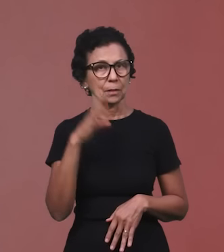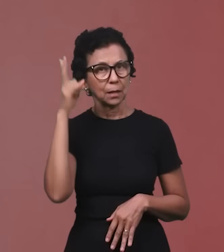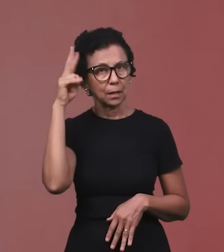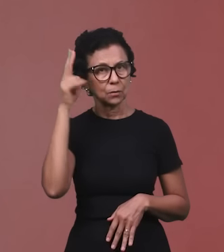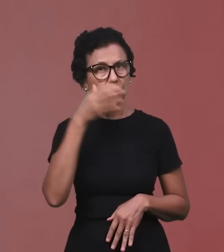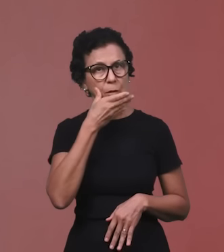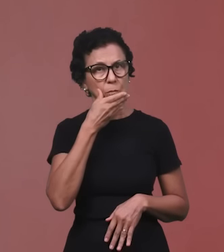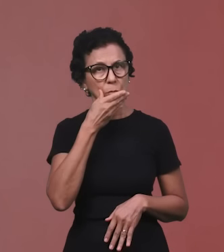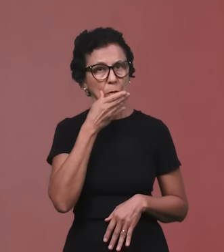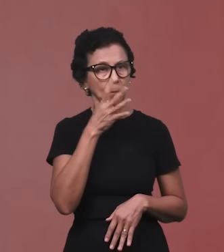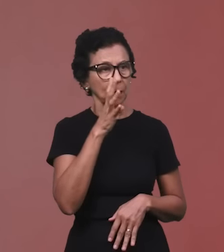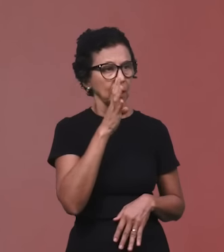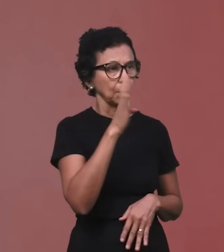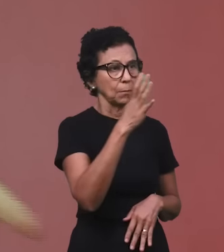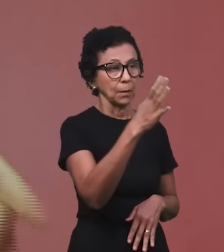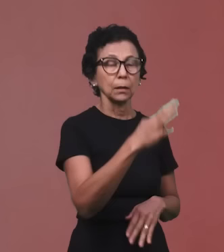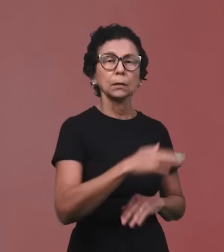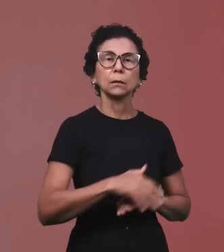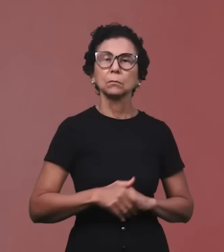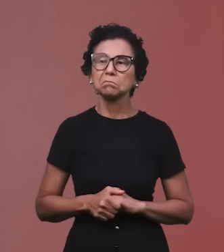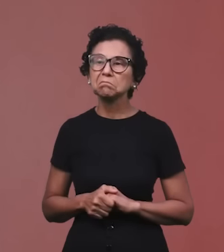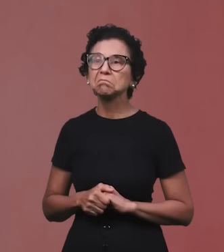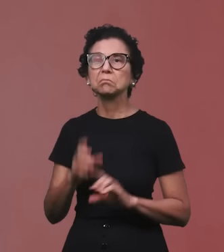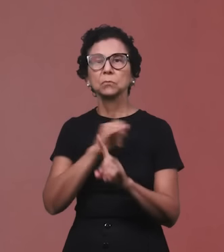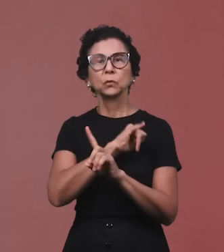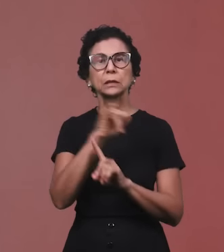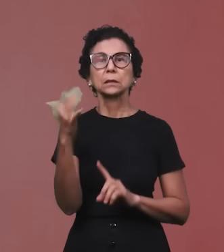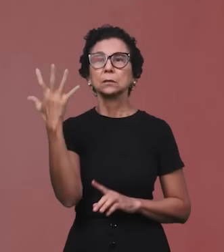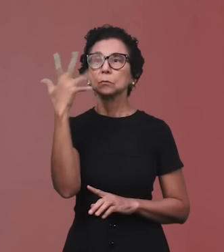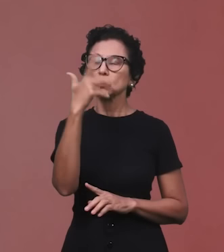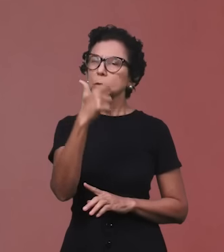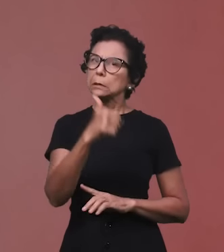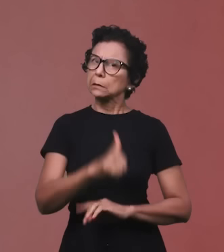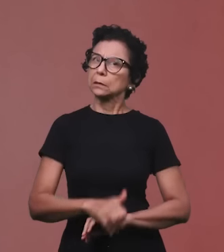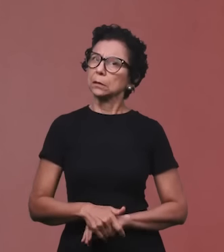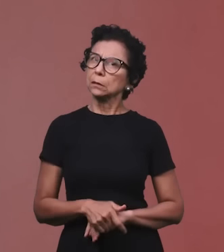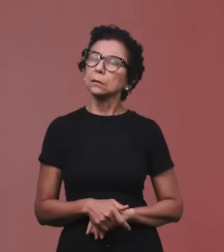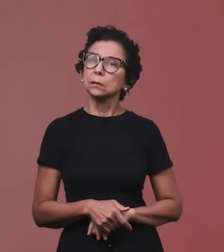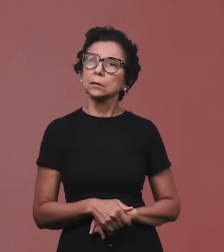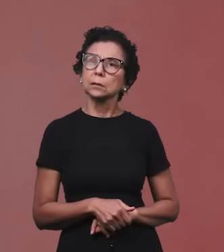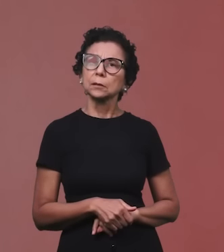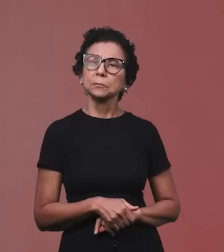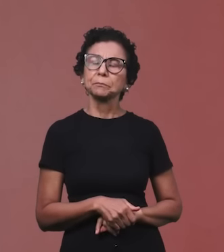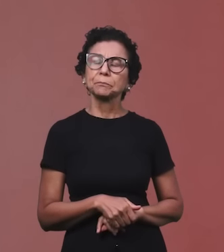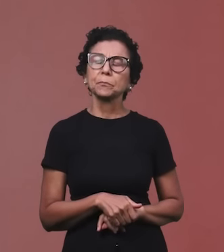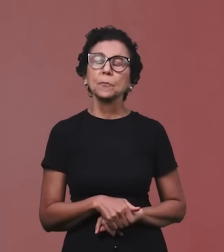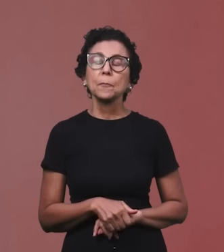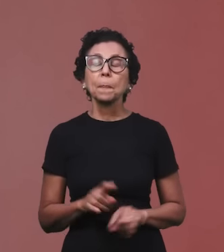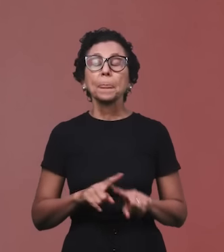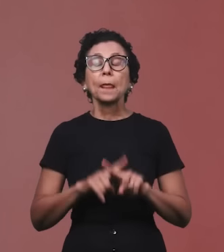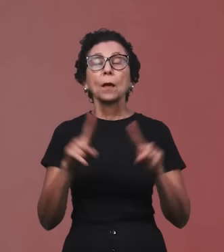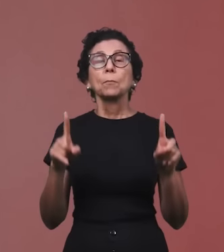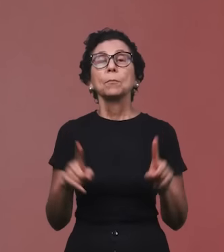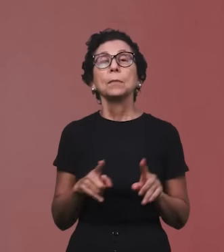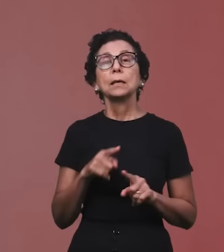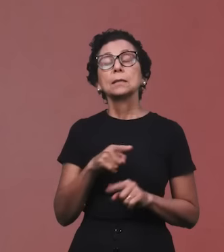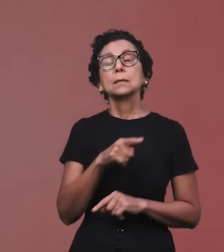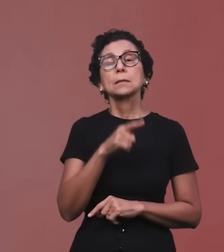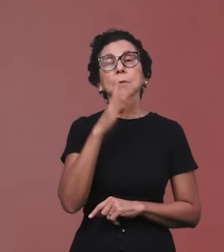história de Balaão, as profecias dele são belíssimas. Você vai ler essa profecia dele. Ele fala assim, coisas extraordinárias. Mas acontece assim, ele